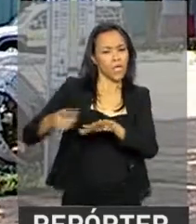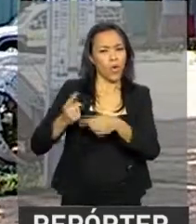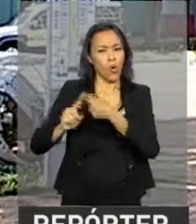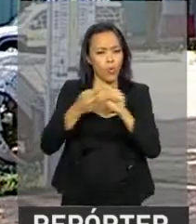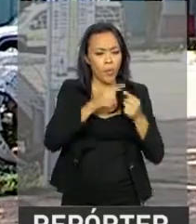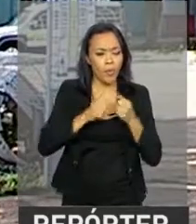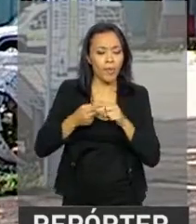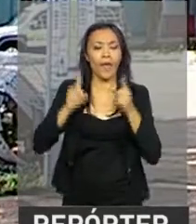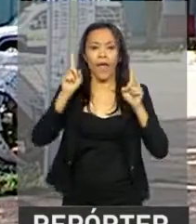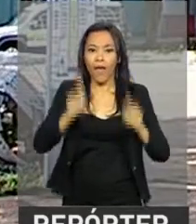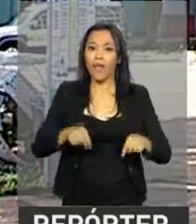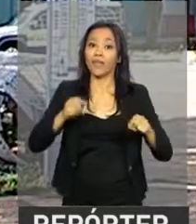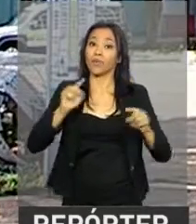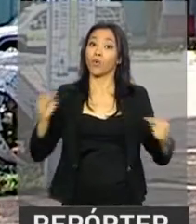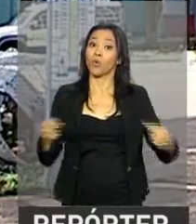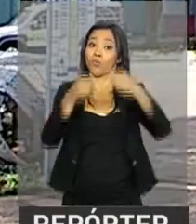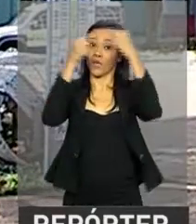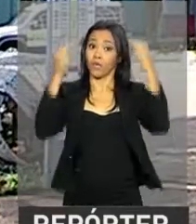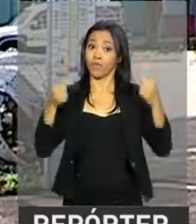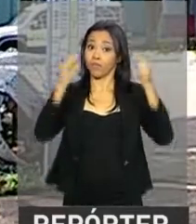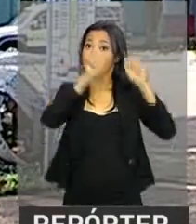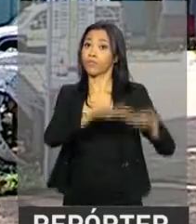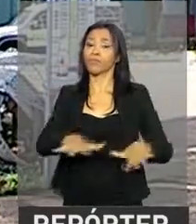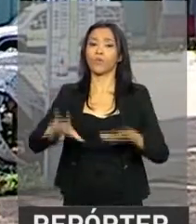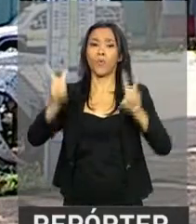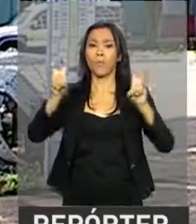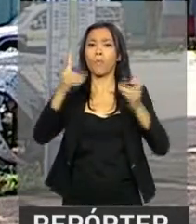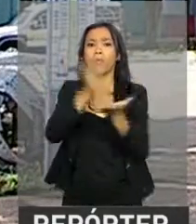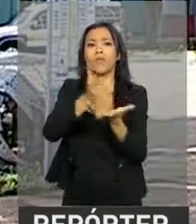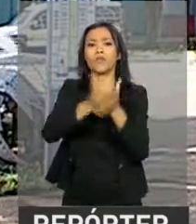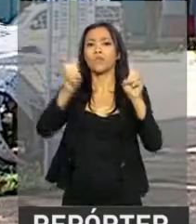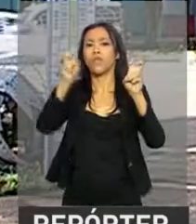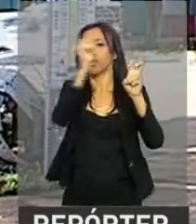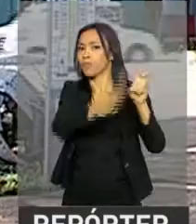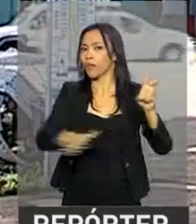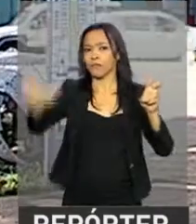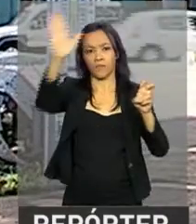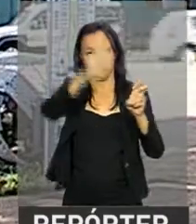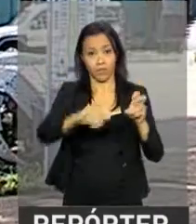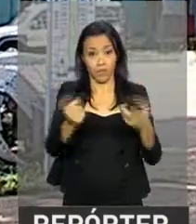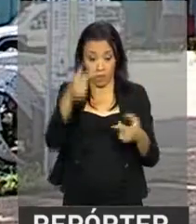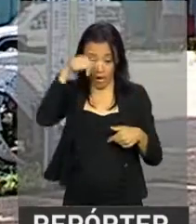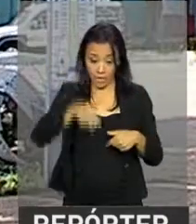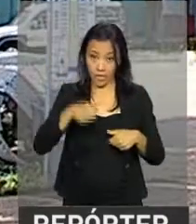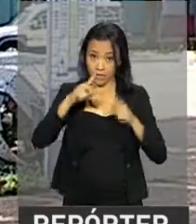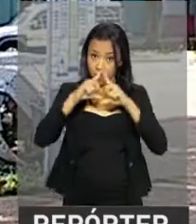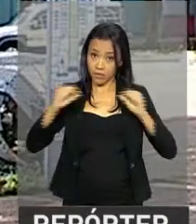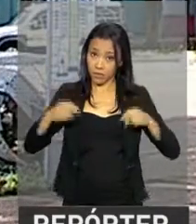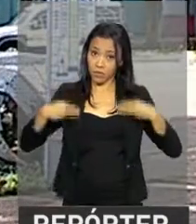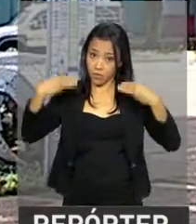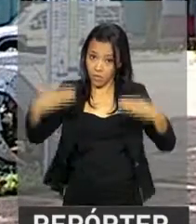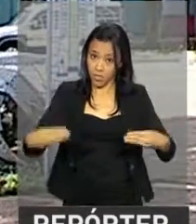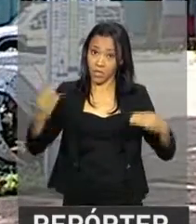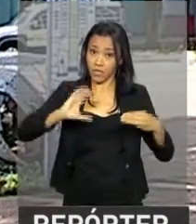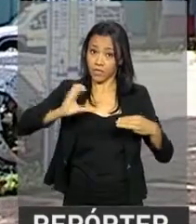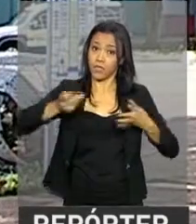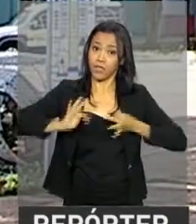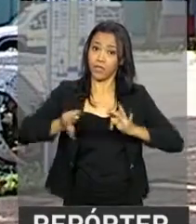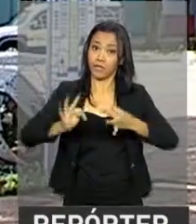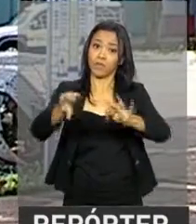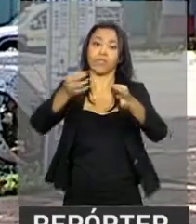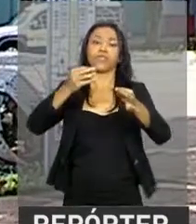articulada à Semana Nacional de Ciência e Tecnologia. Aqui em Brasília, o Ministério da Ciência, Tecnologia, Inovações